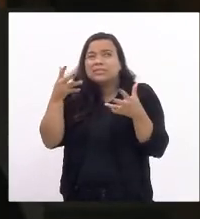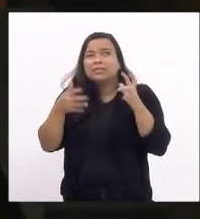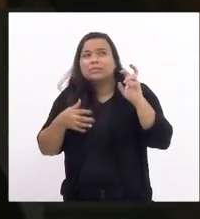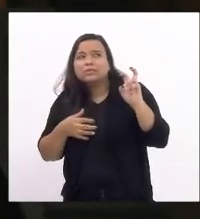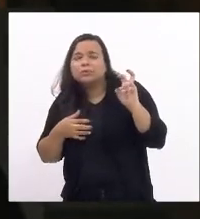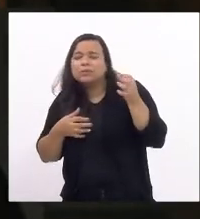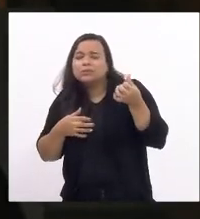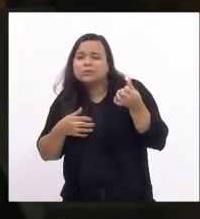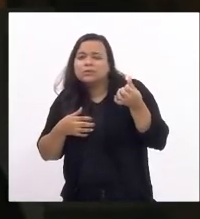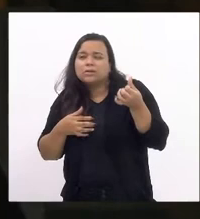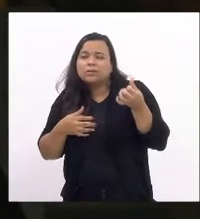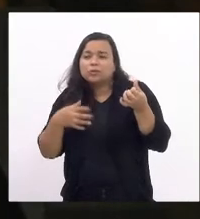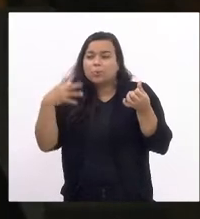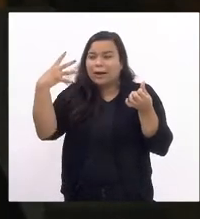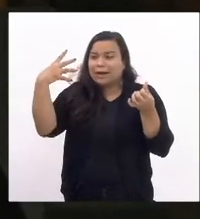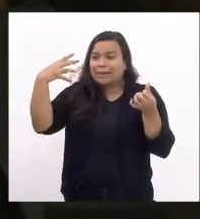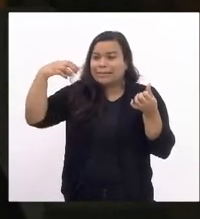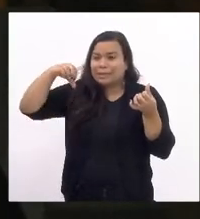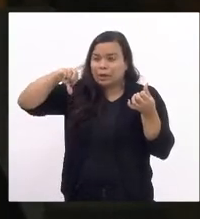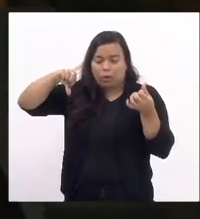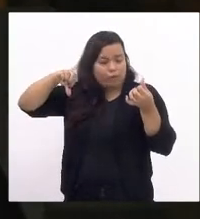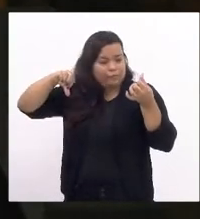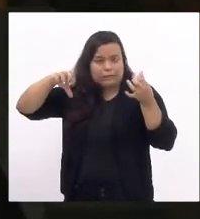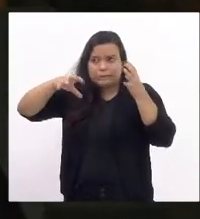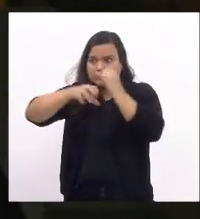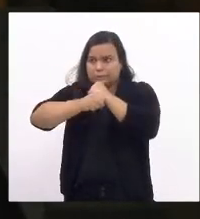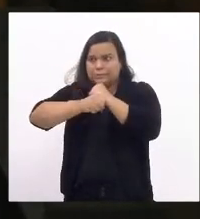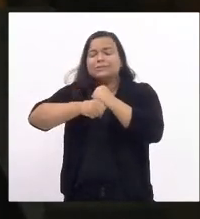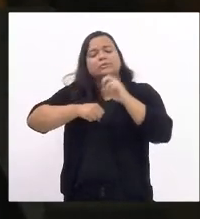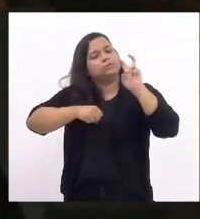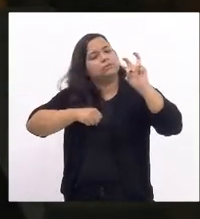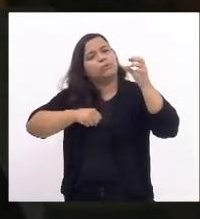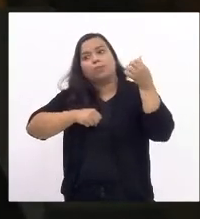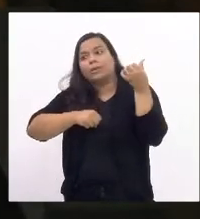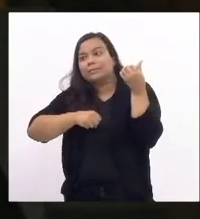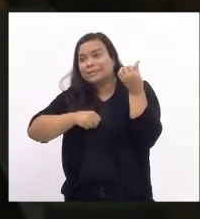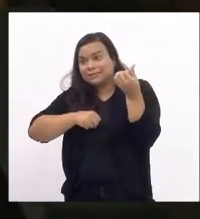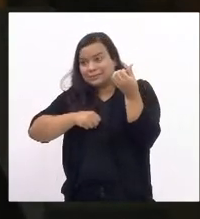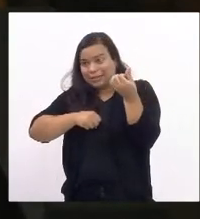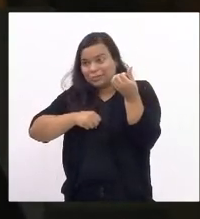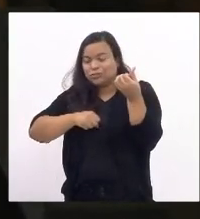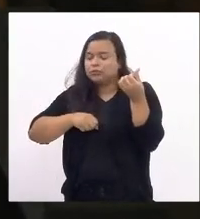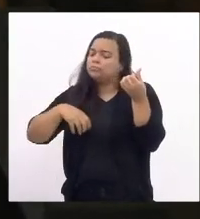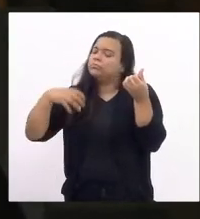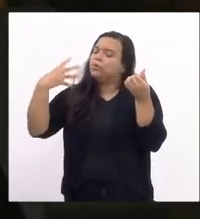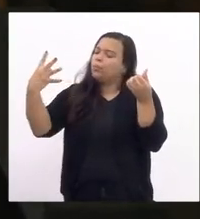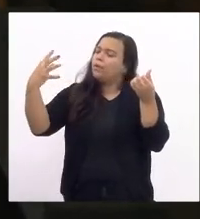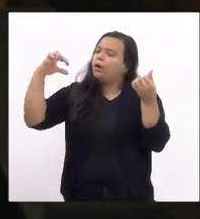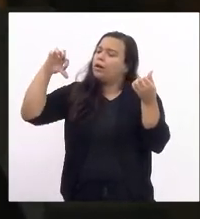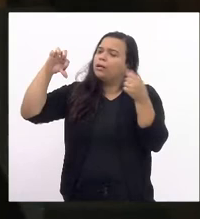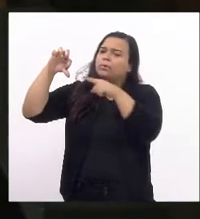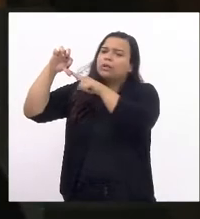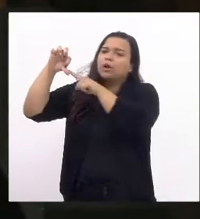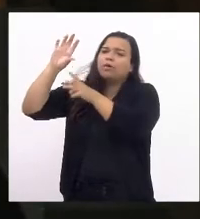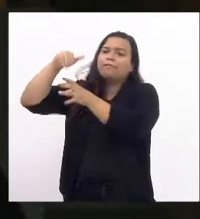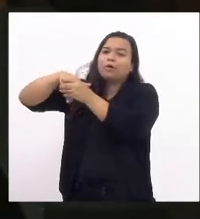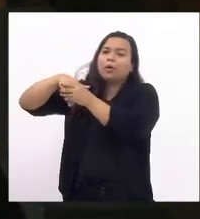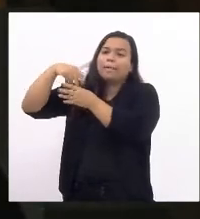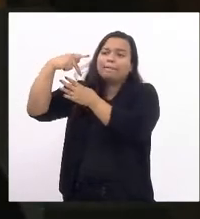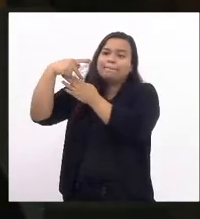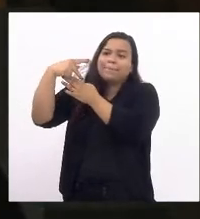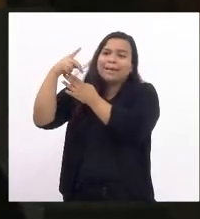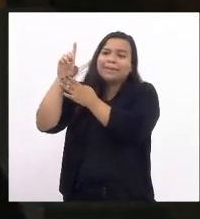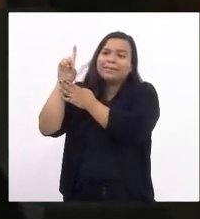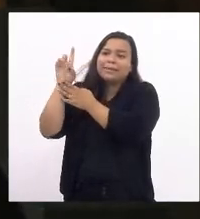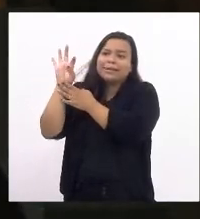56. 49 votaram pela federação com o PDT, partido de